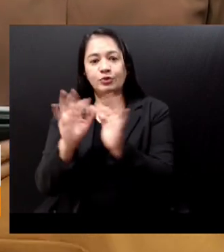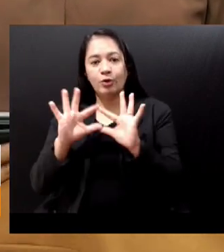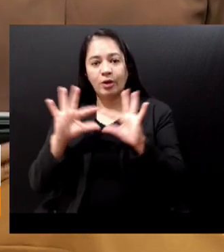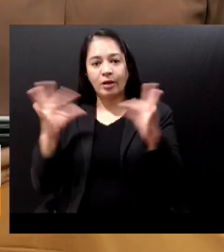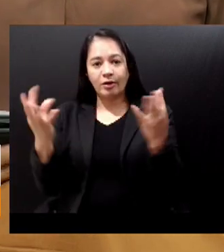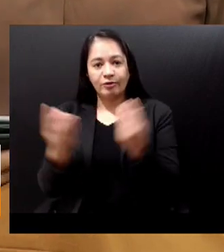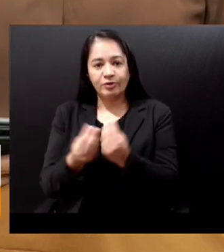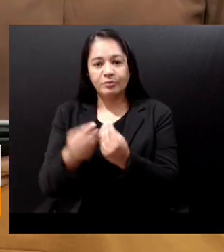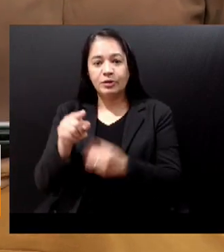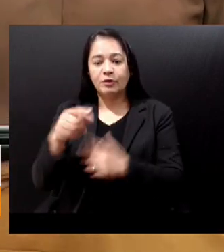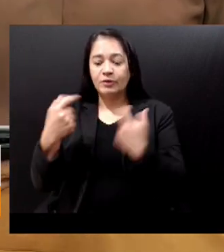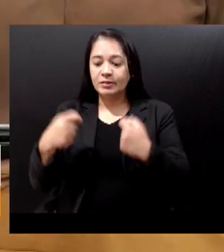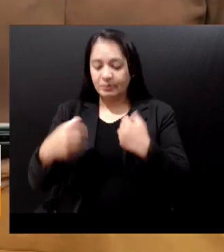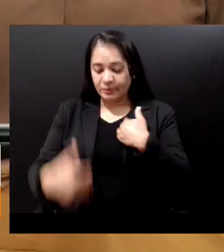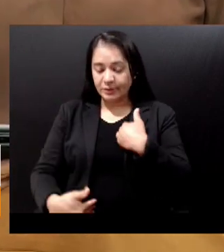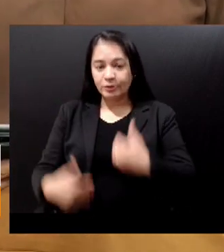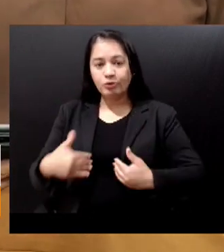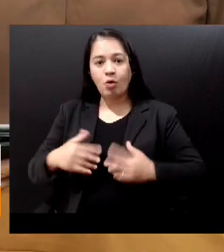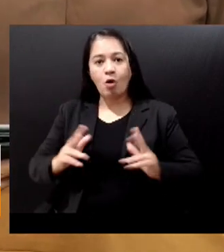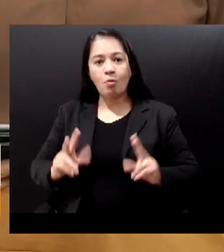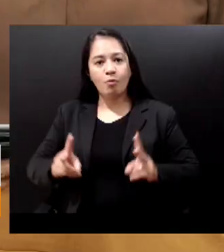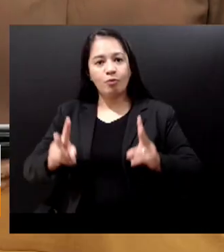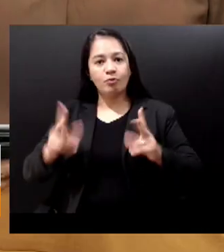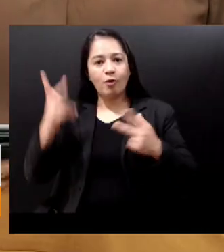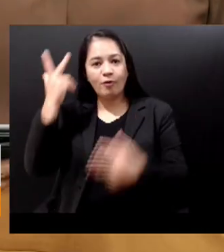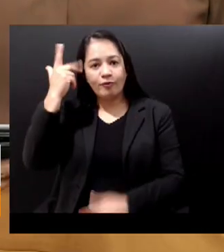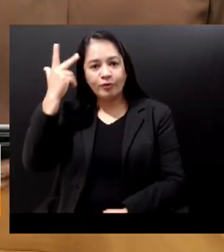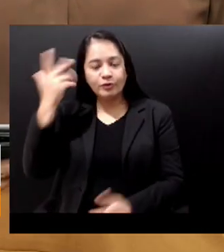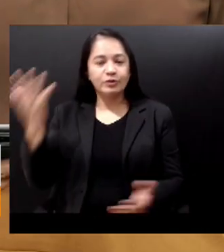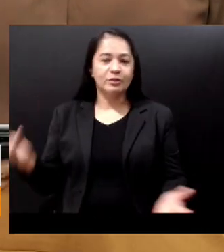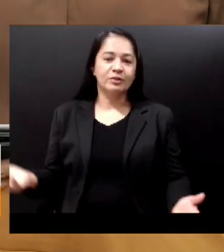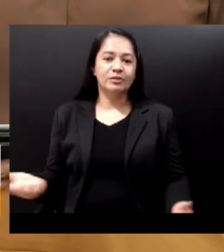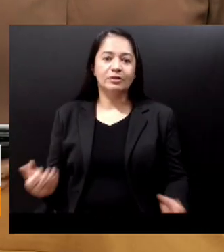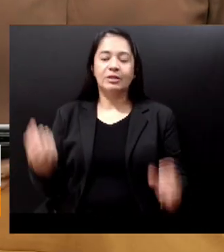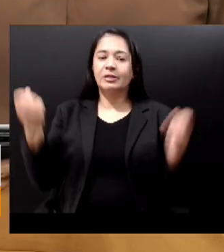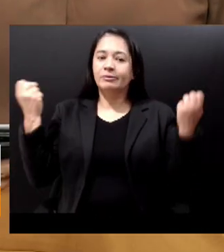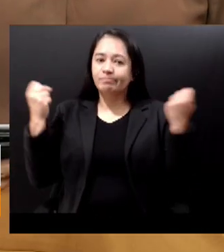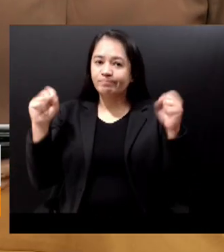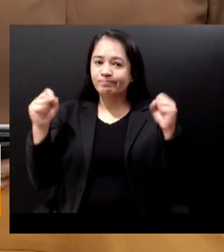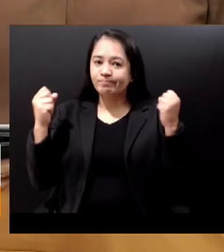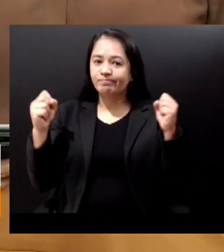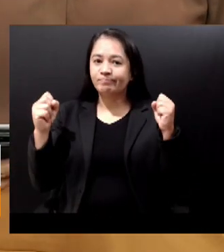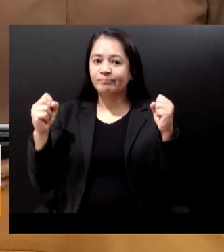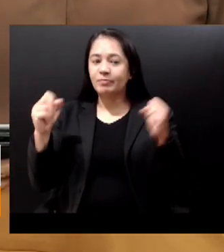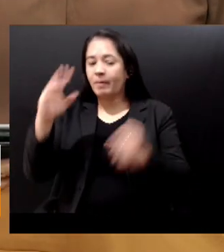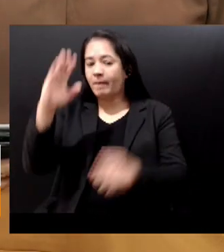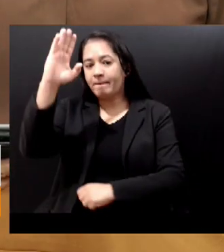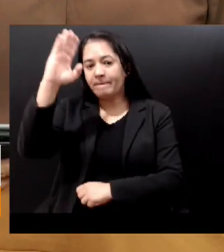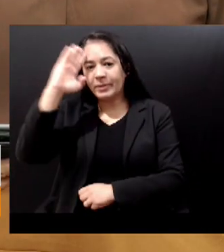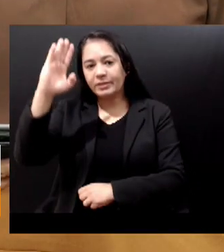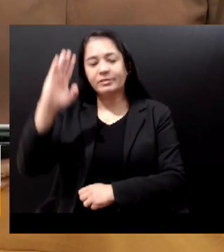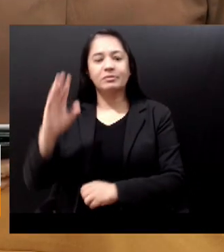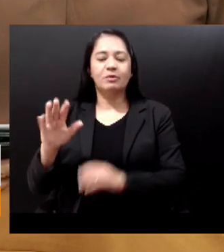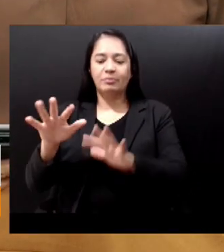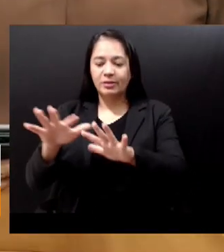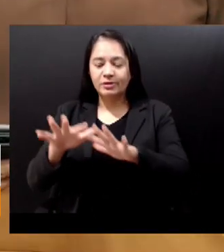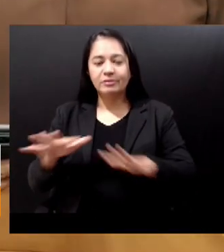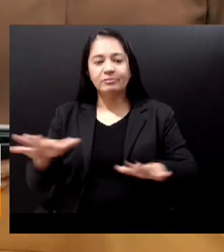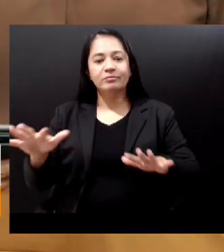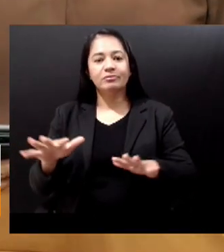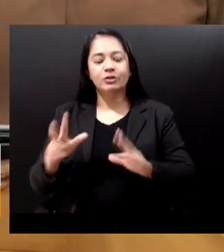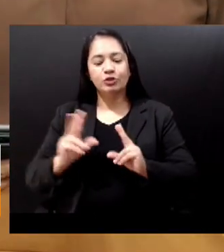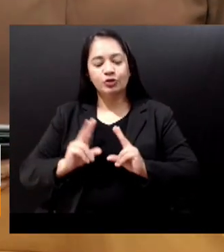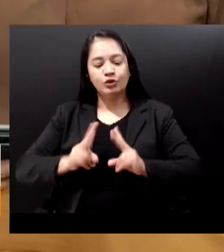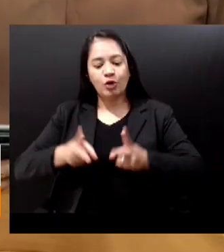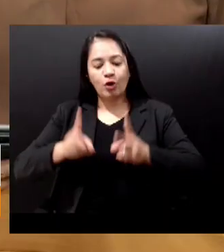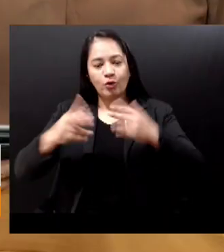corpo funcionando e talvez a atividade física entre justamente, principalmente nesse lugar de manter esse